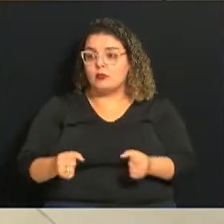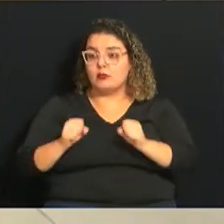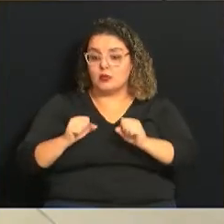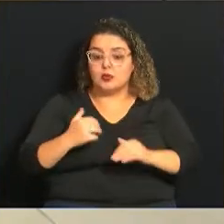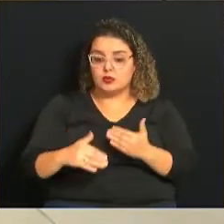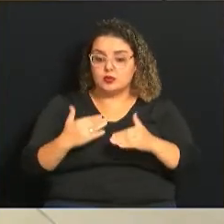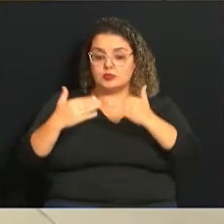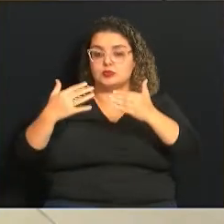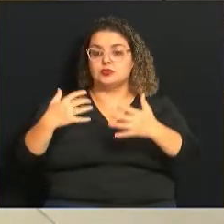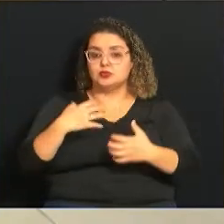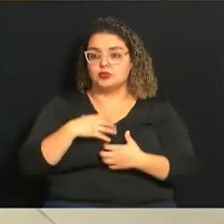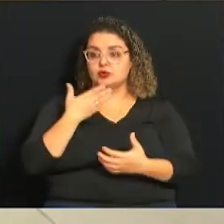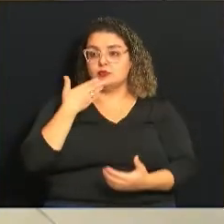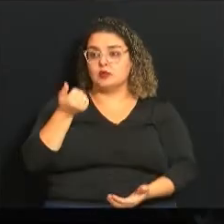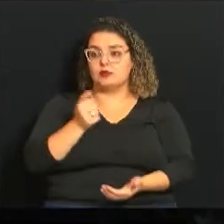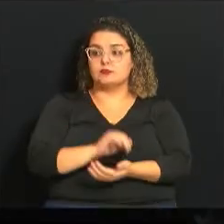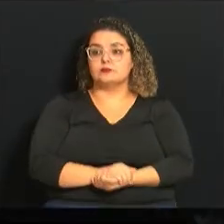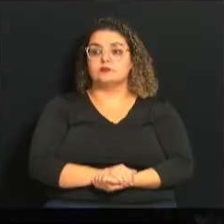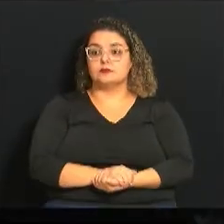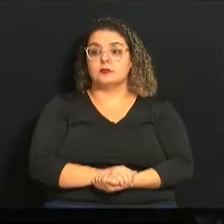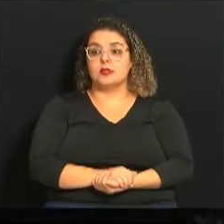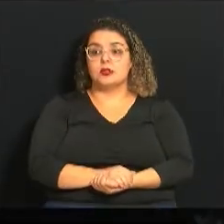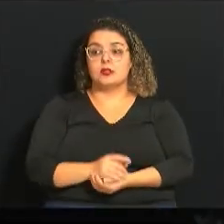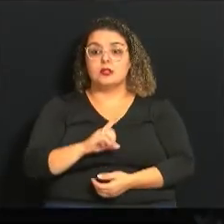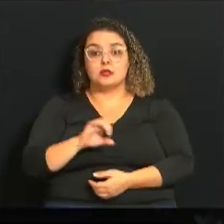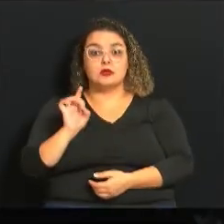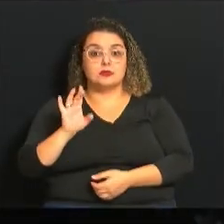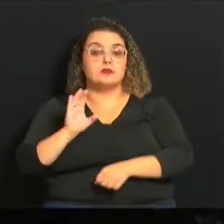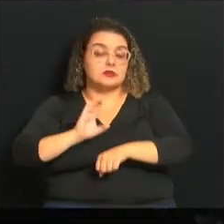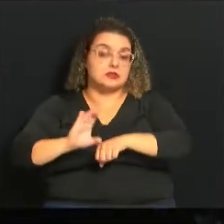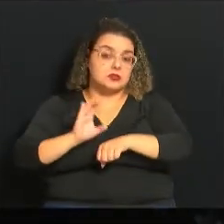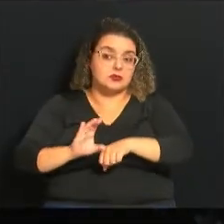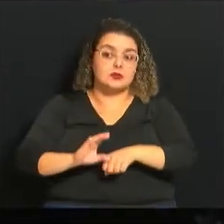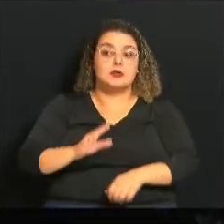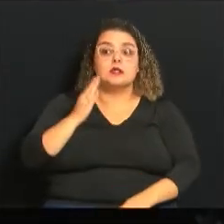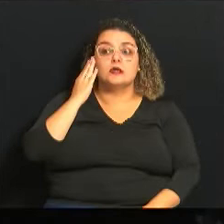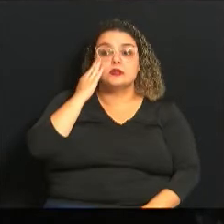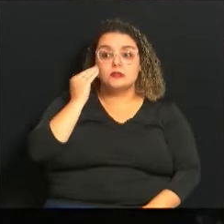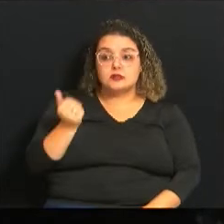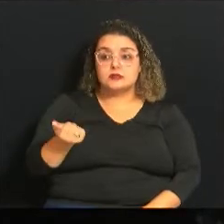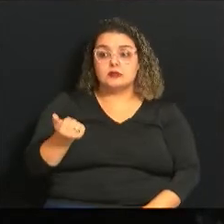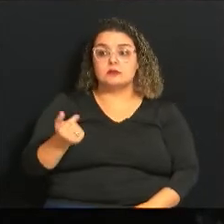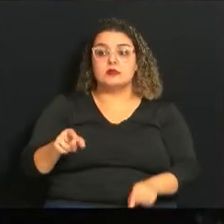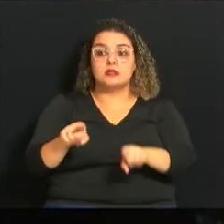melhor forma possível, né? Sim, não só fazer cursos, como também saber se